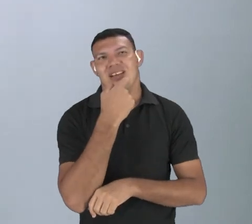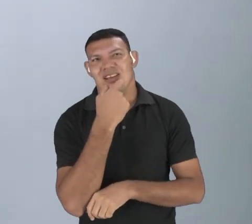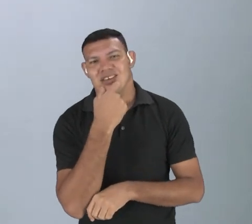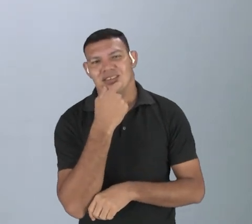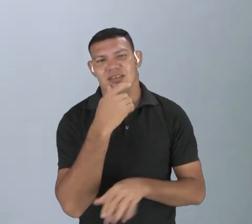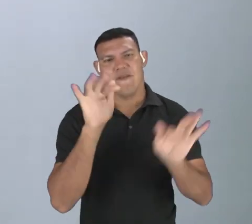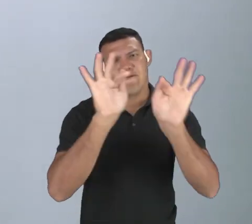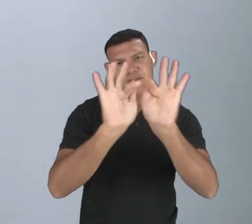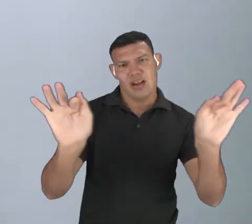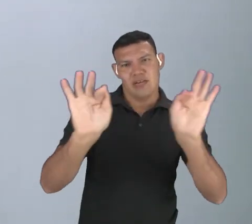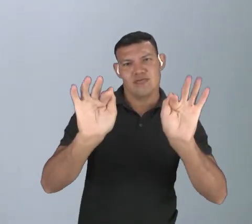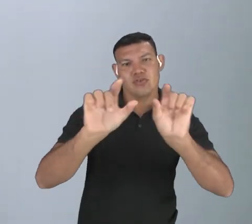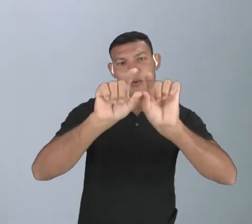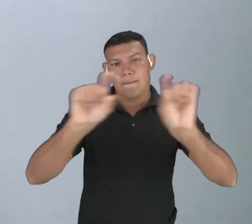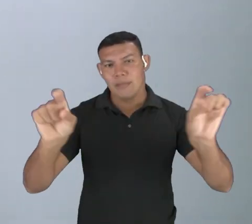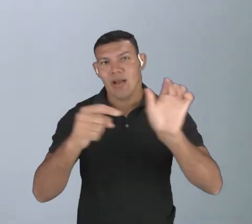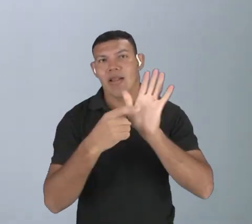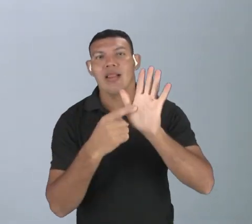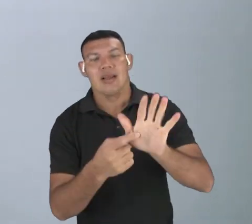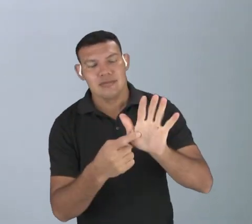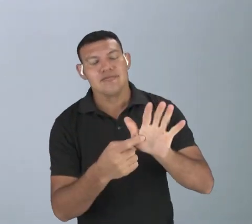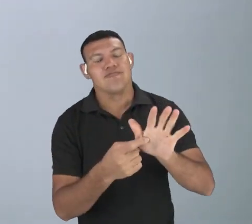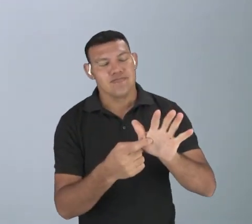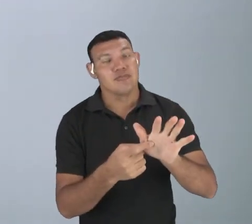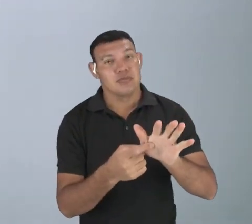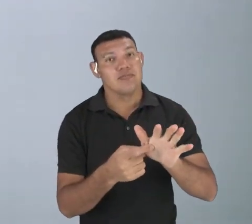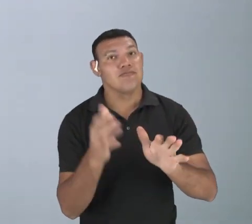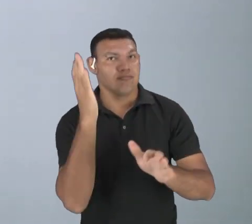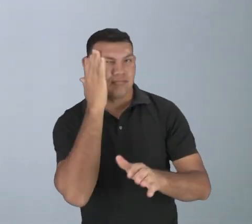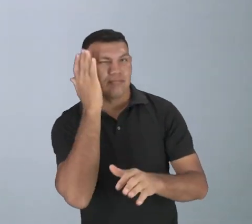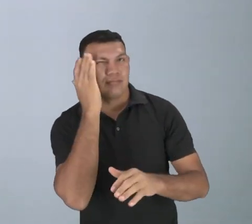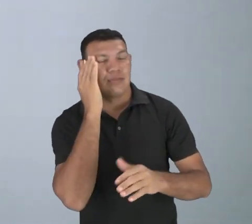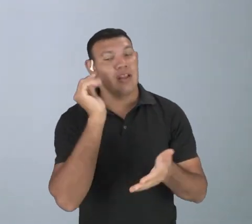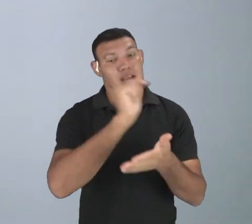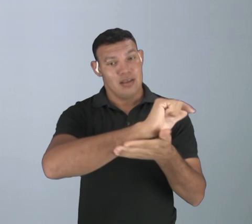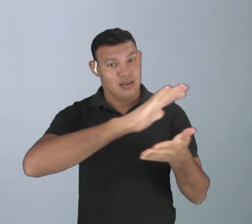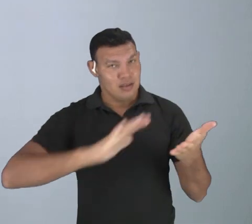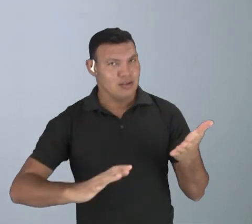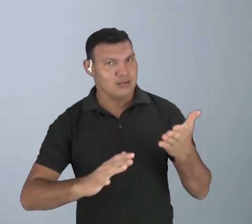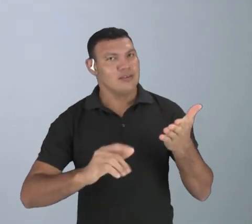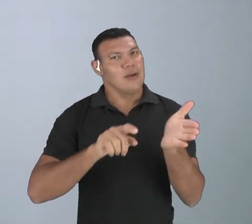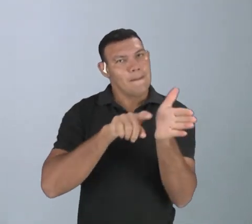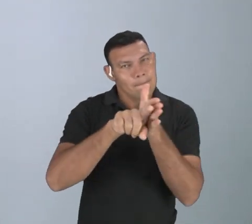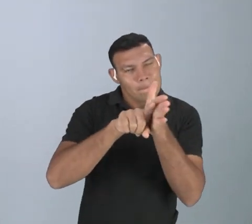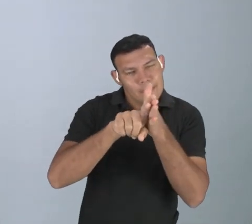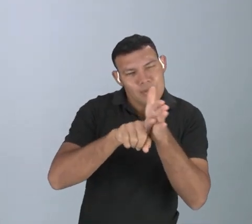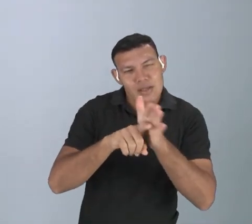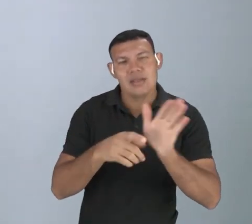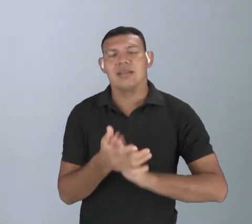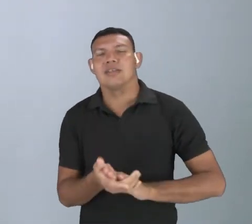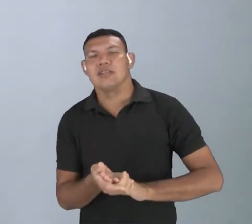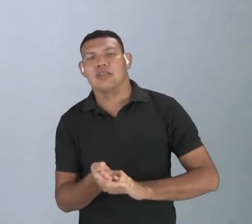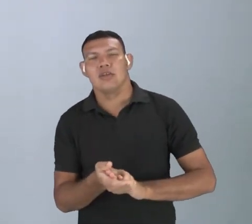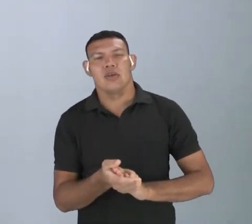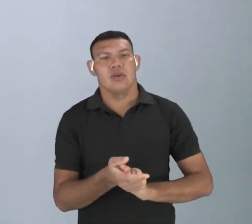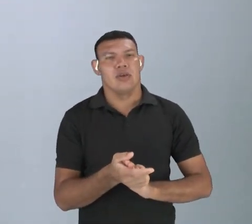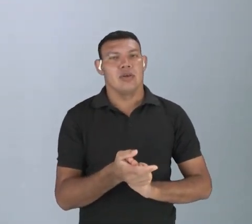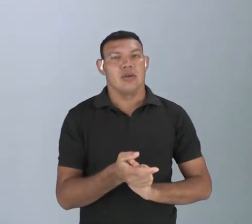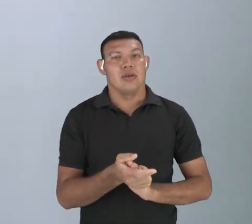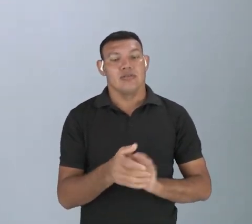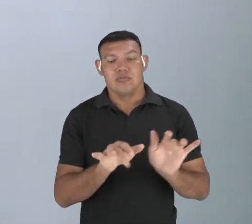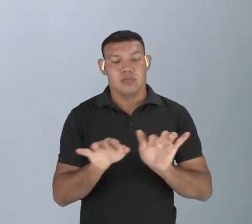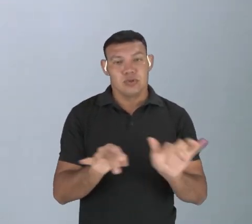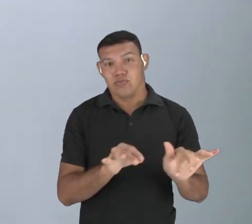que significa. Okay? Então, vou deixar como tarefa extra para vocês hoje fazerem pesquisas. Então, pesquise, olhem vídeos,